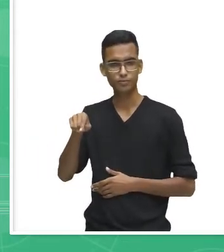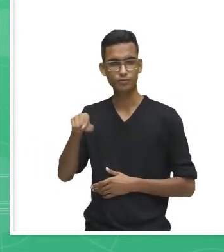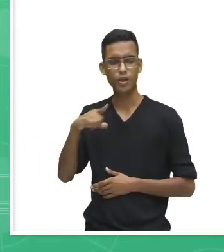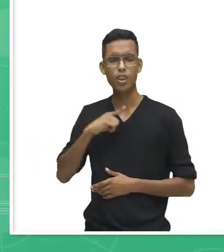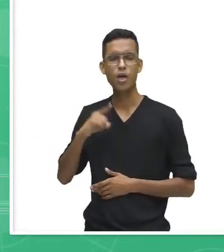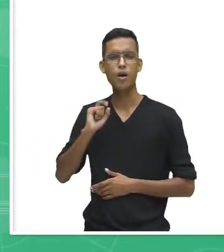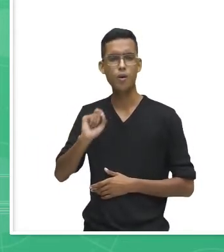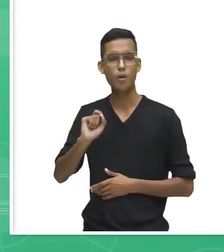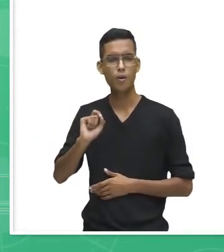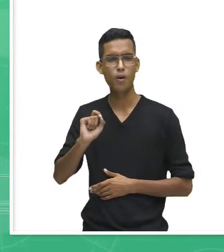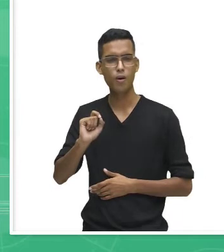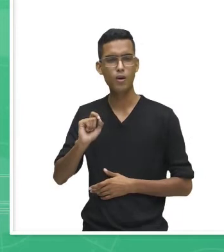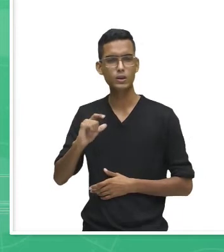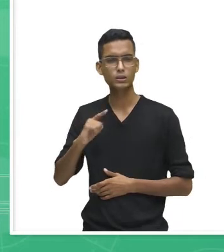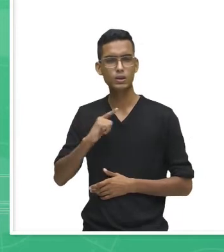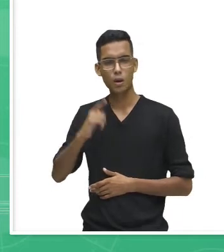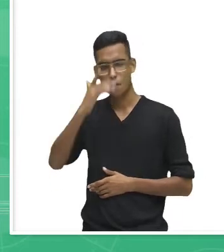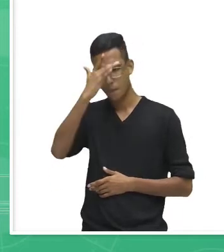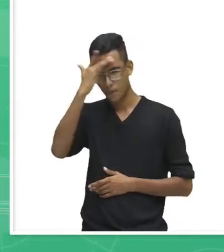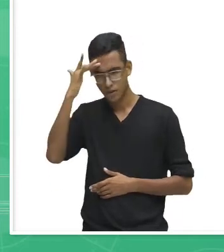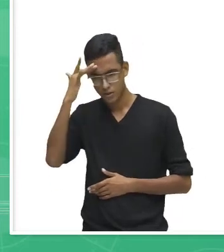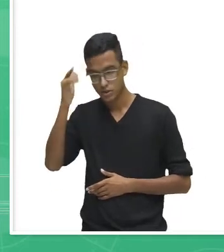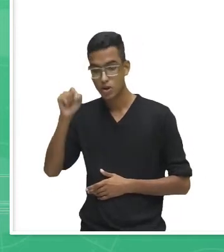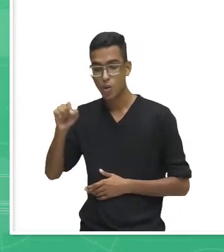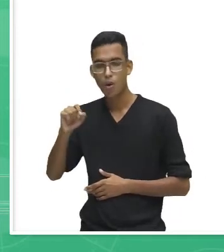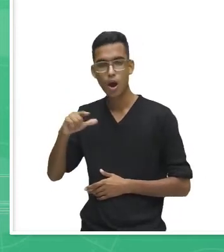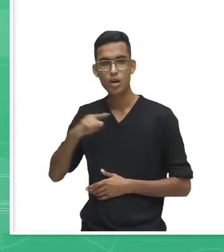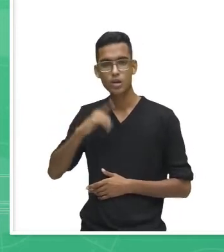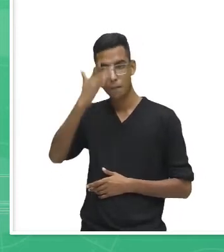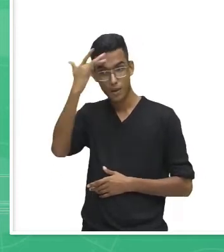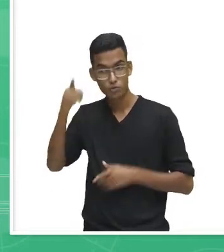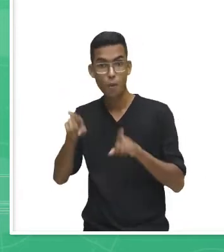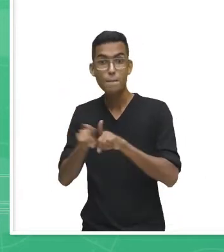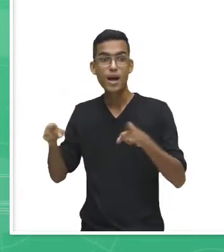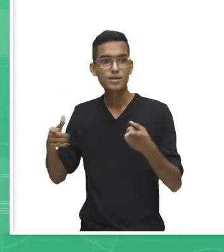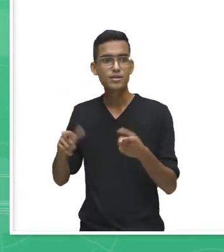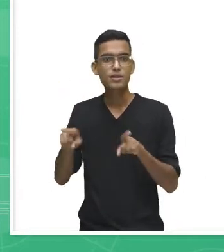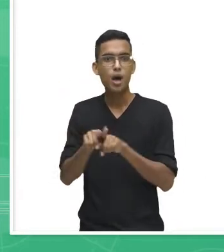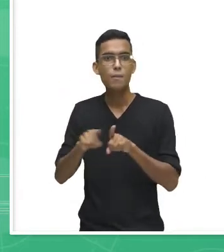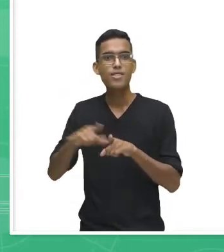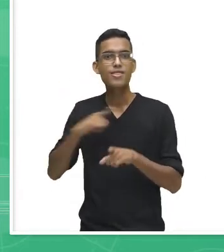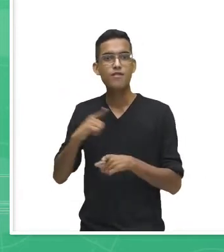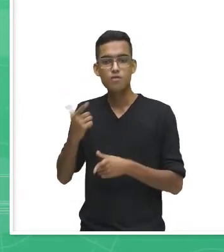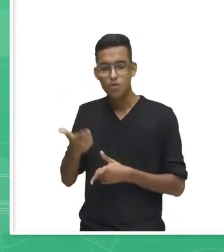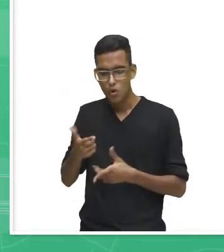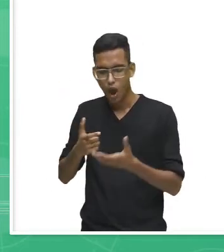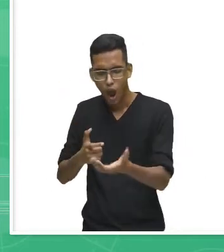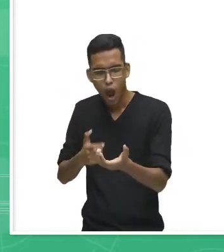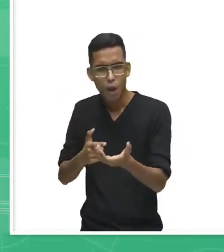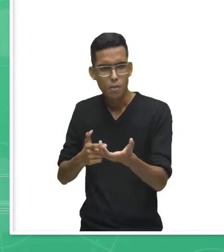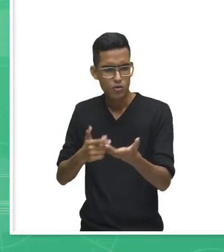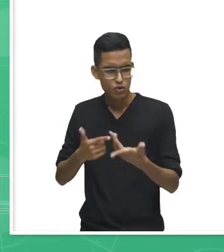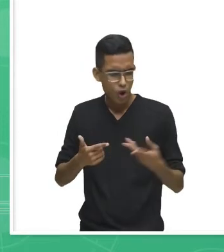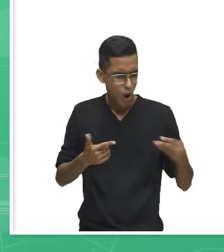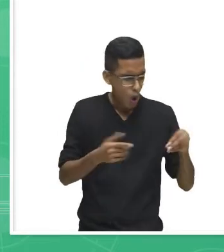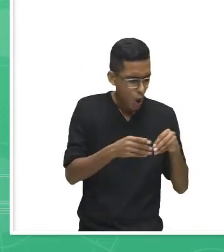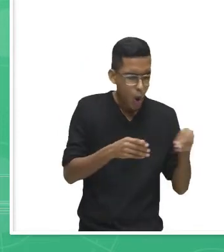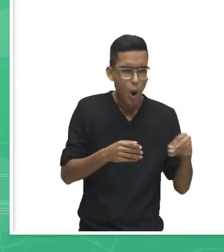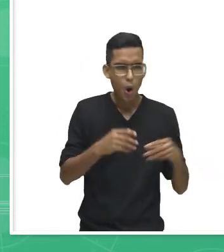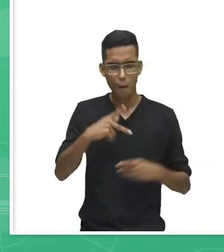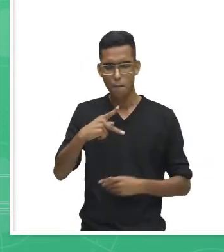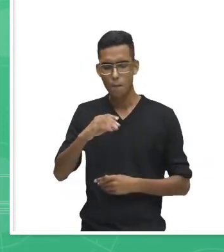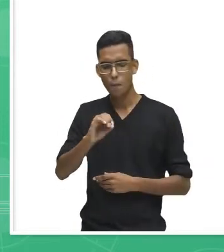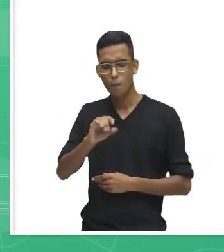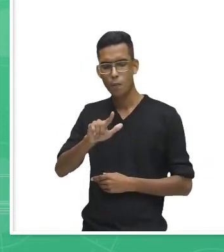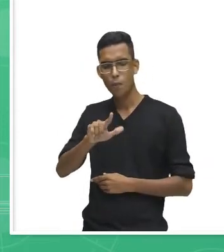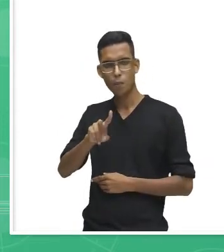quantidade considerável de pólvora, e pólvora eles estavam precisando para as munições deles. Então,